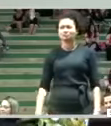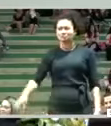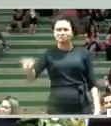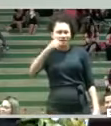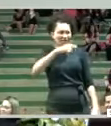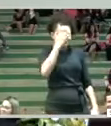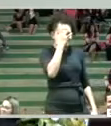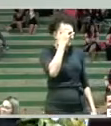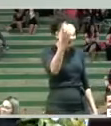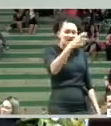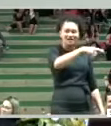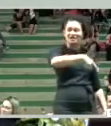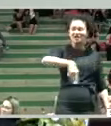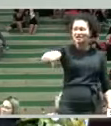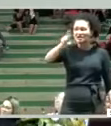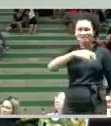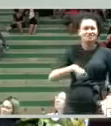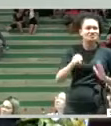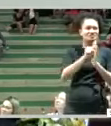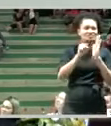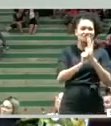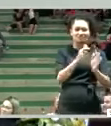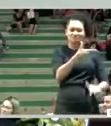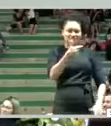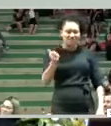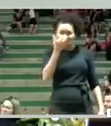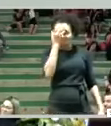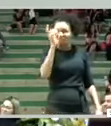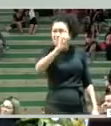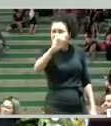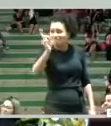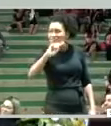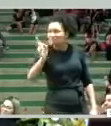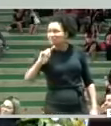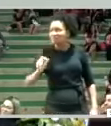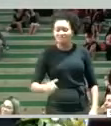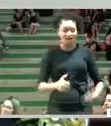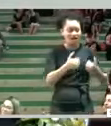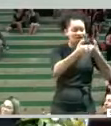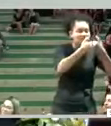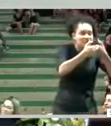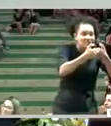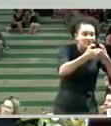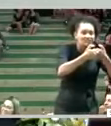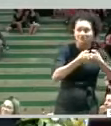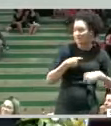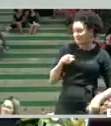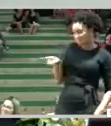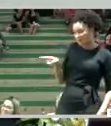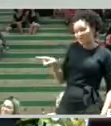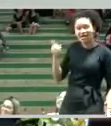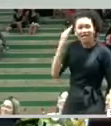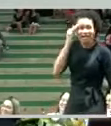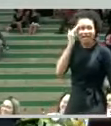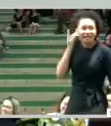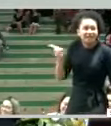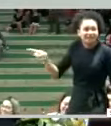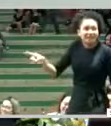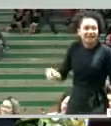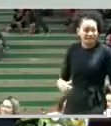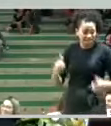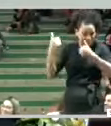Você acha que é fácil em pleno século 21? É fácil não, filho. Mas a arca está lá, está aí. Bota ele entende disso.